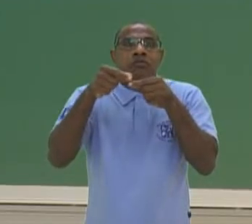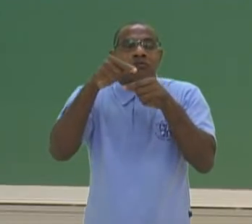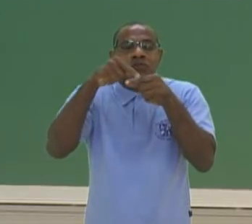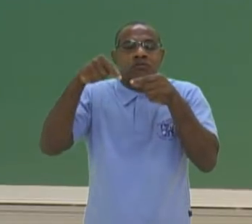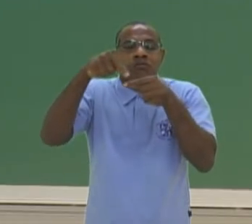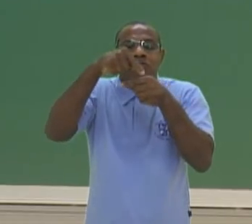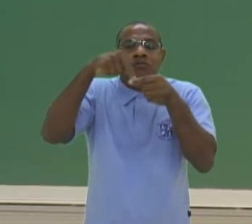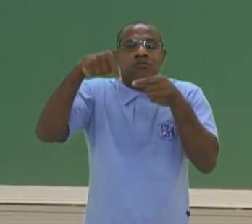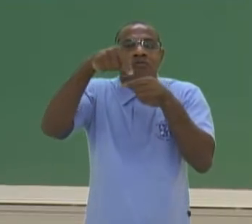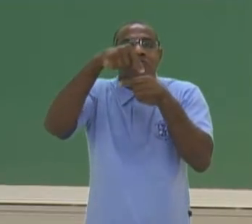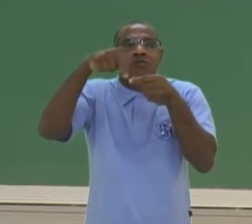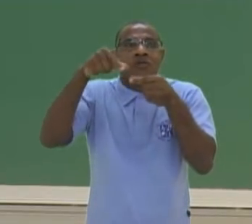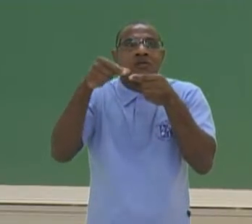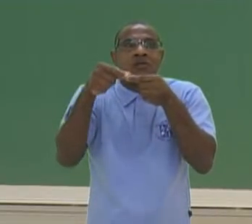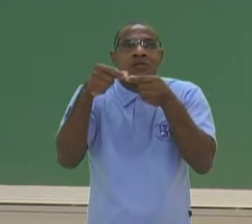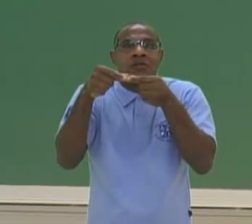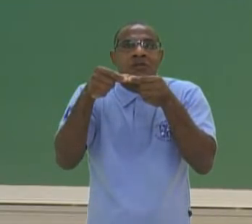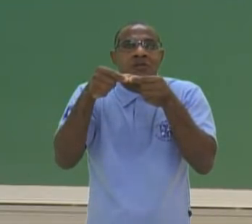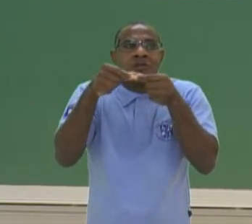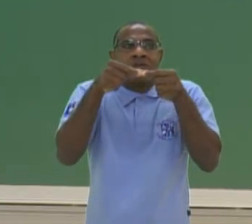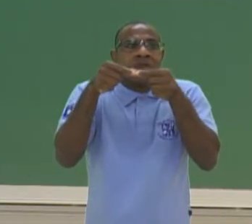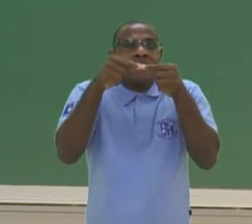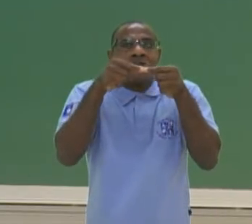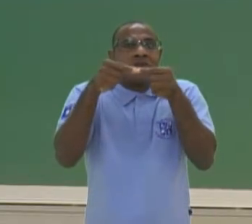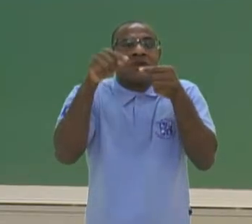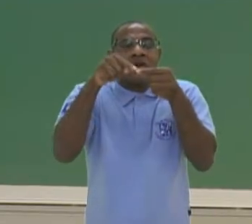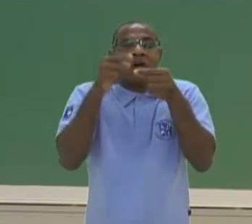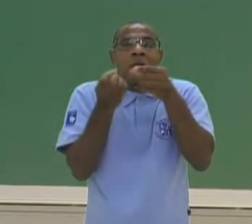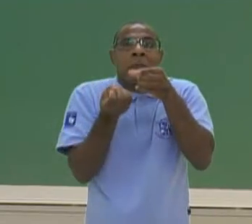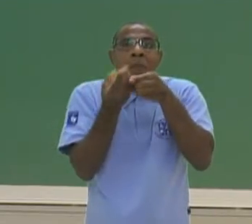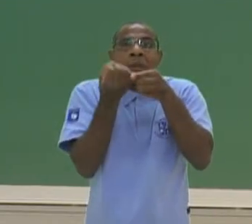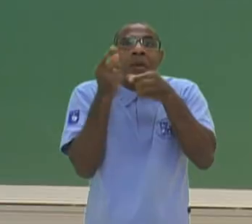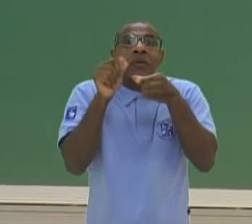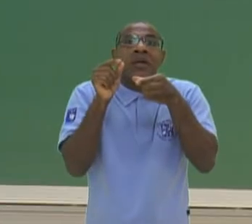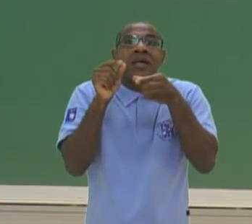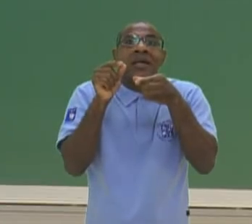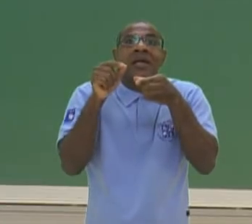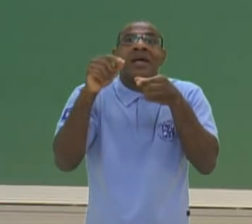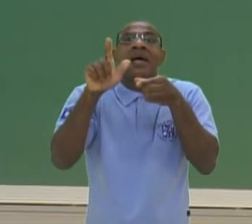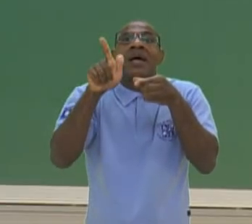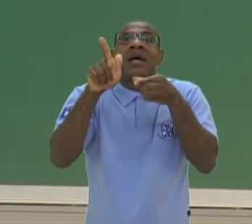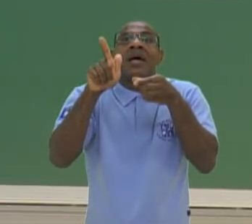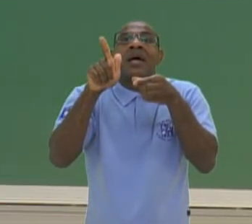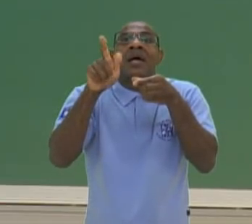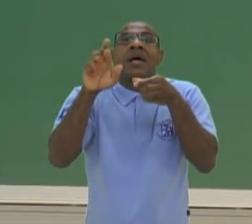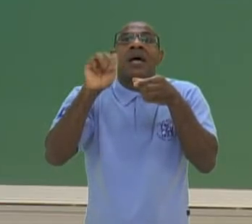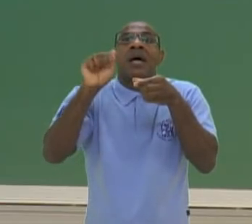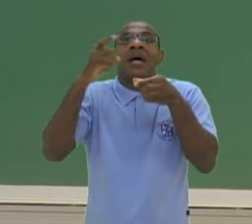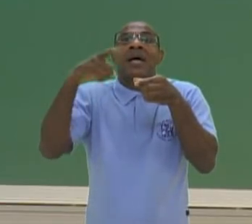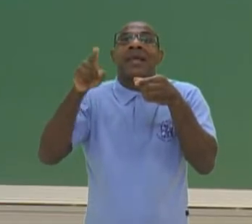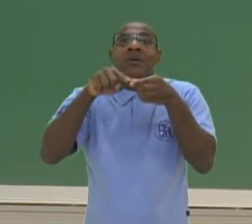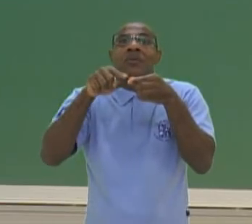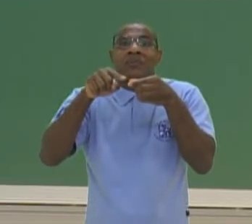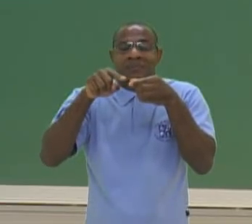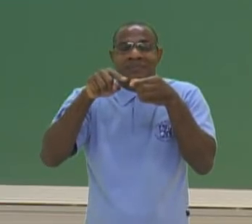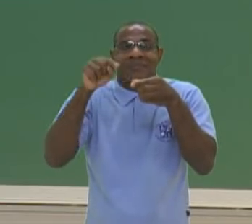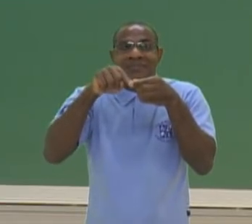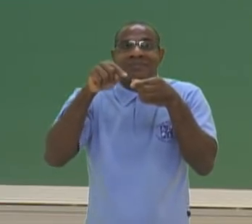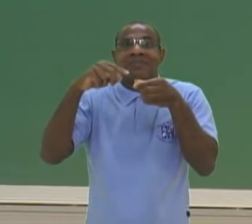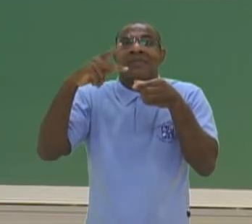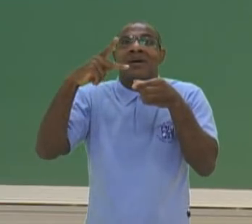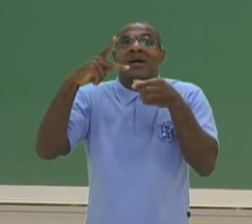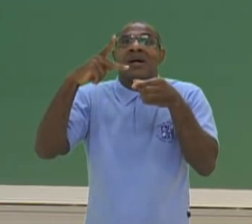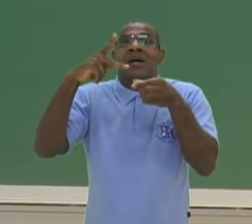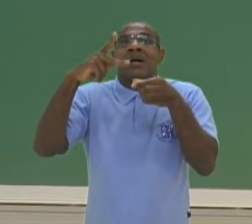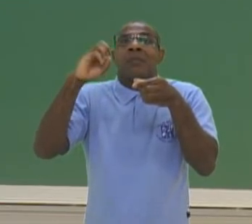ó. A antera é onde vai ser produzido o grão do pólen da flor. E aí, o